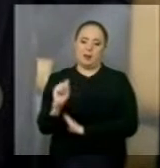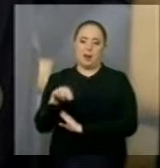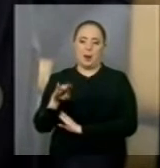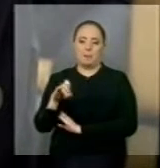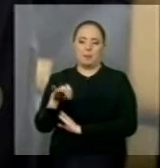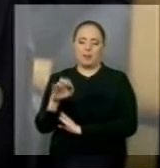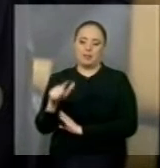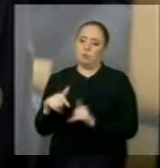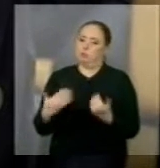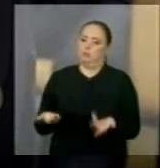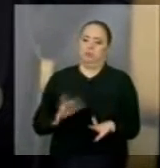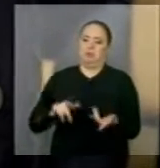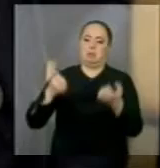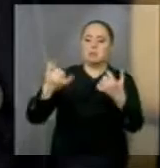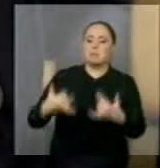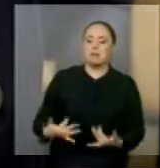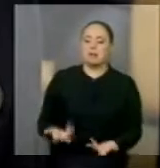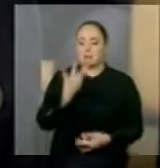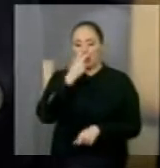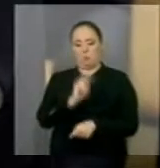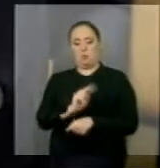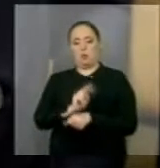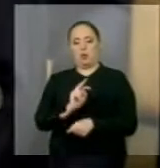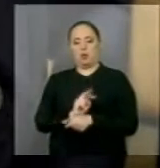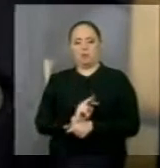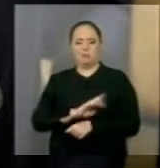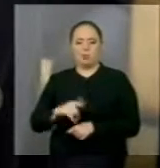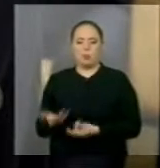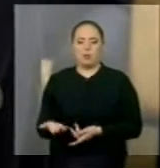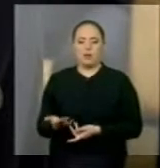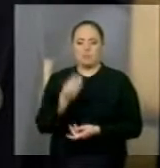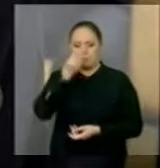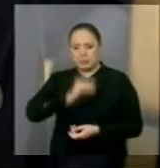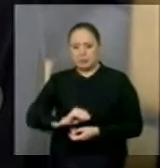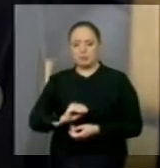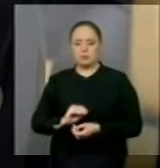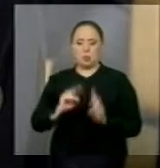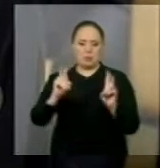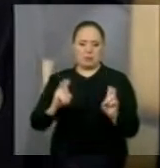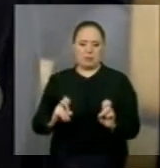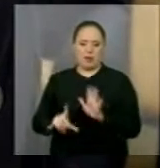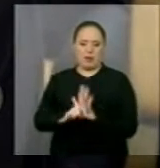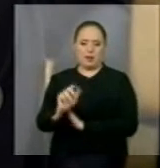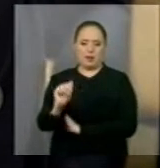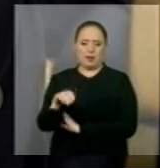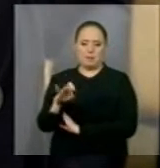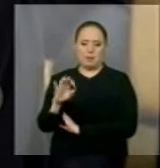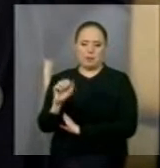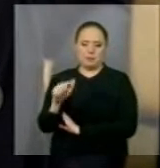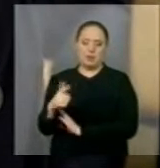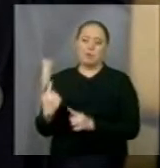que se falar aqui de forma alguma em proteção ou de descaso do legislador em relação a esse ponto, porque aí